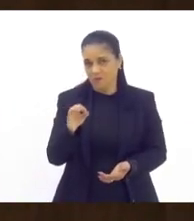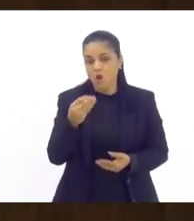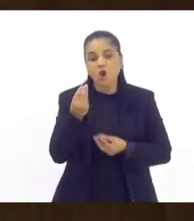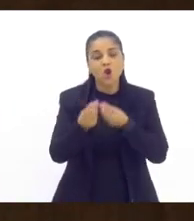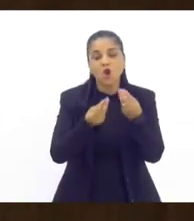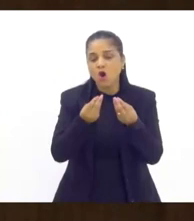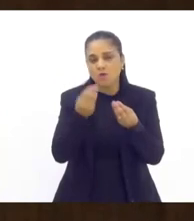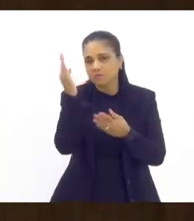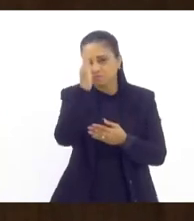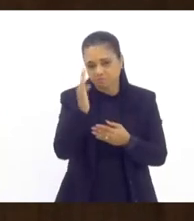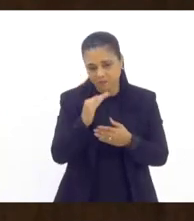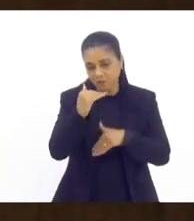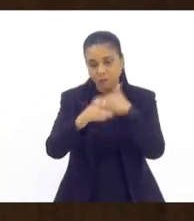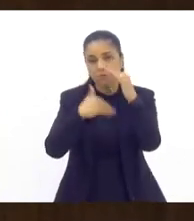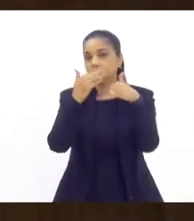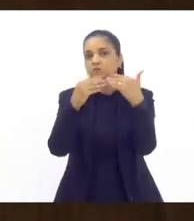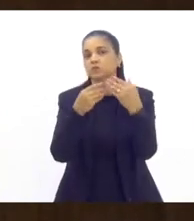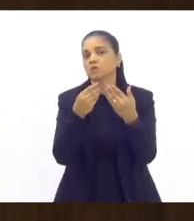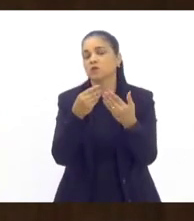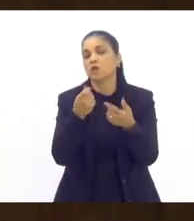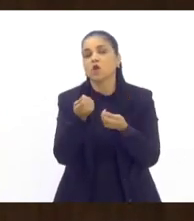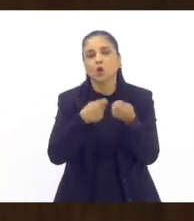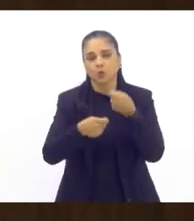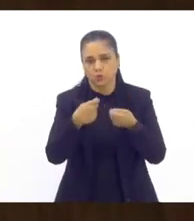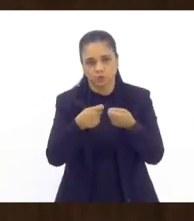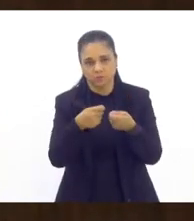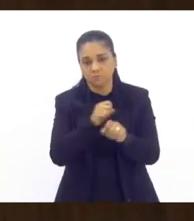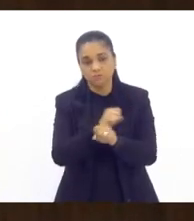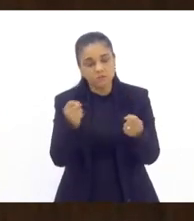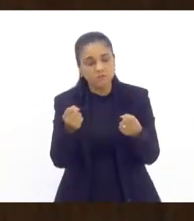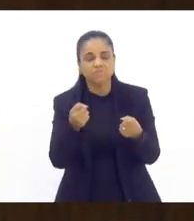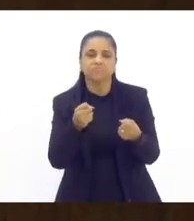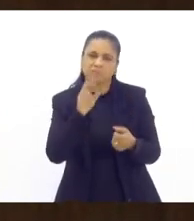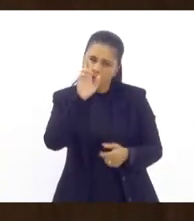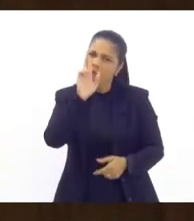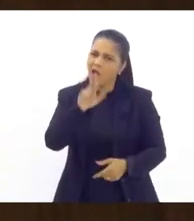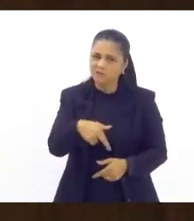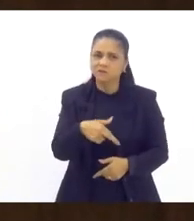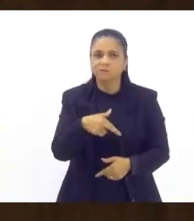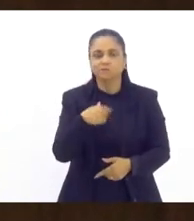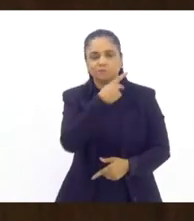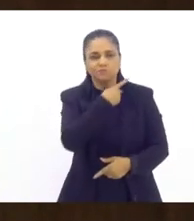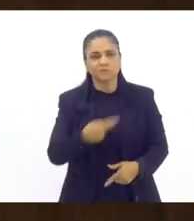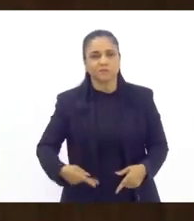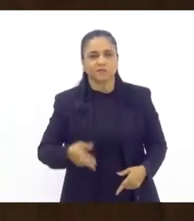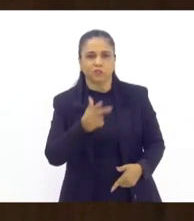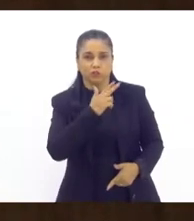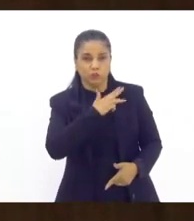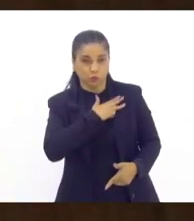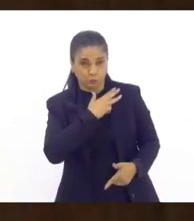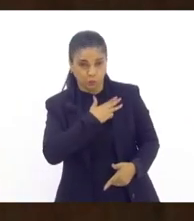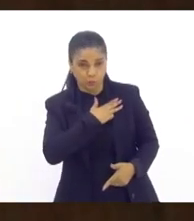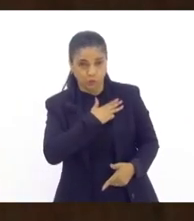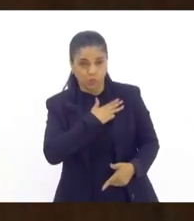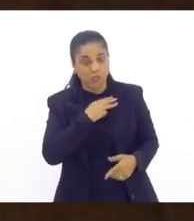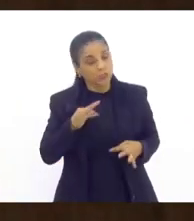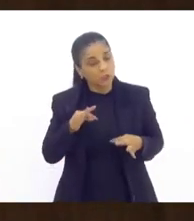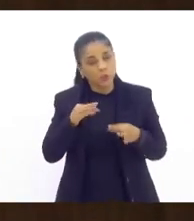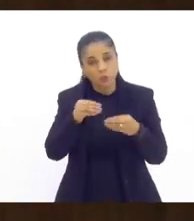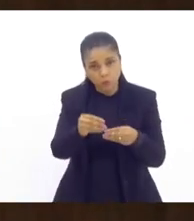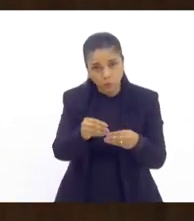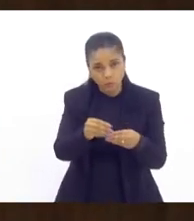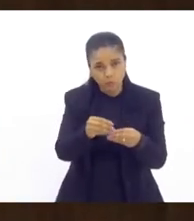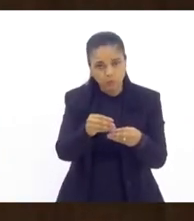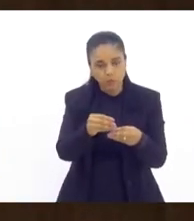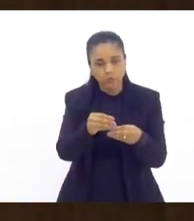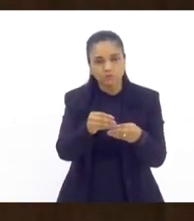razão o presidente Lula e todos aqueles que advogam